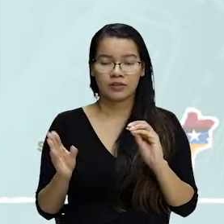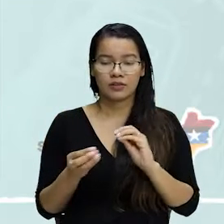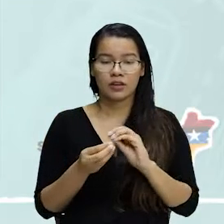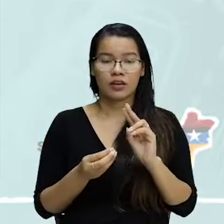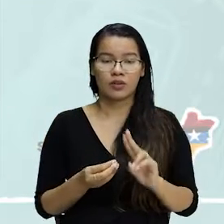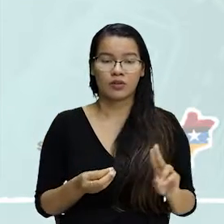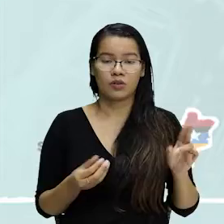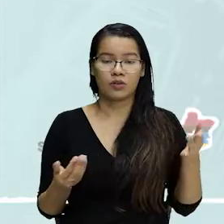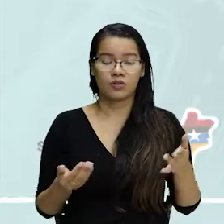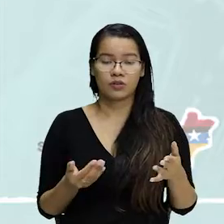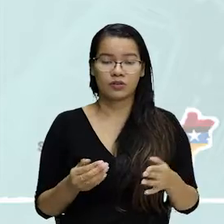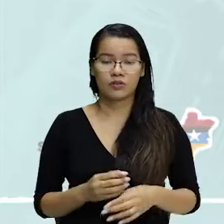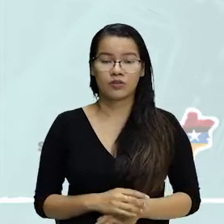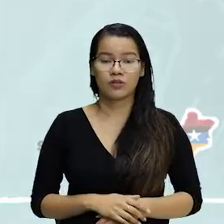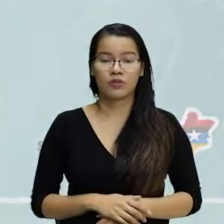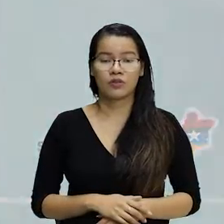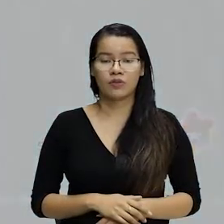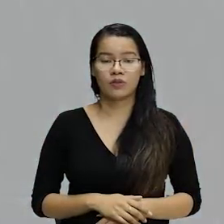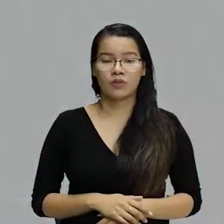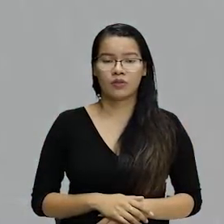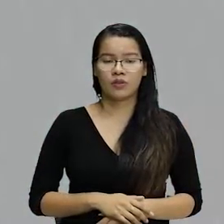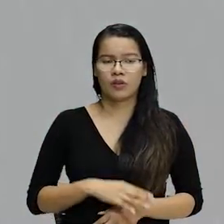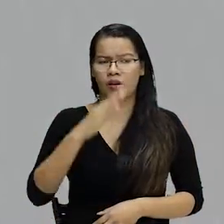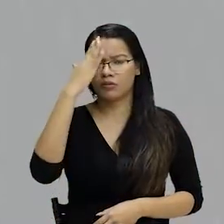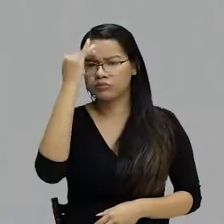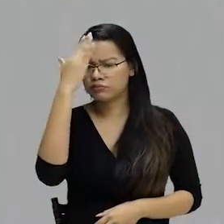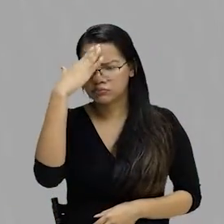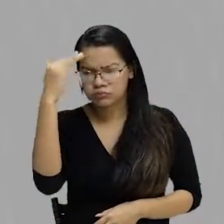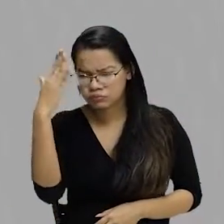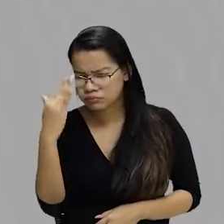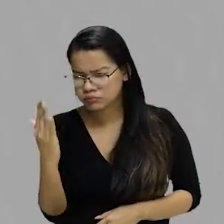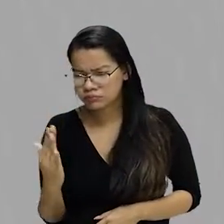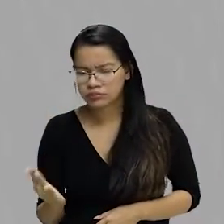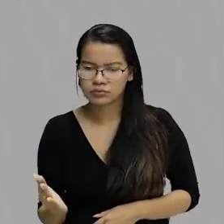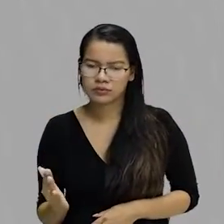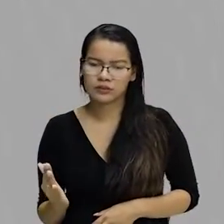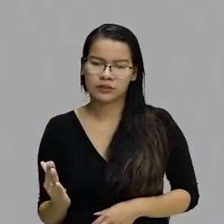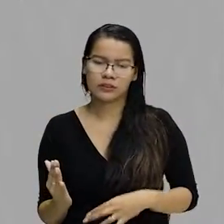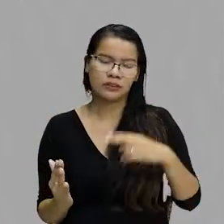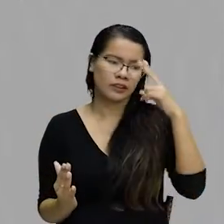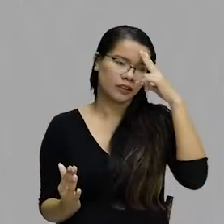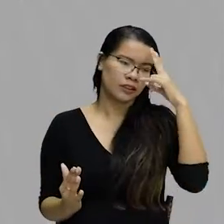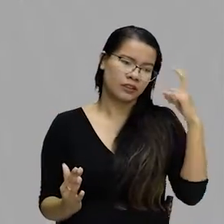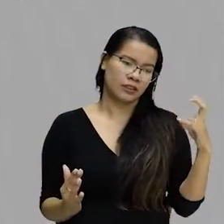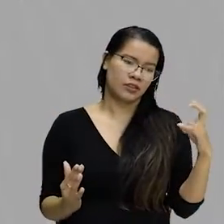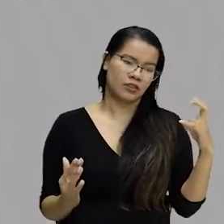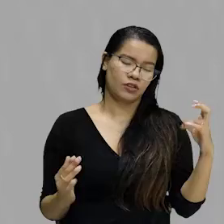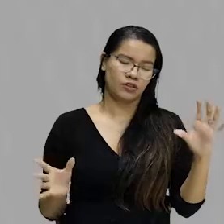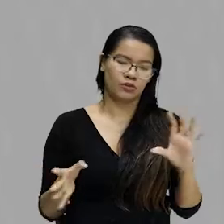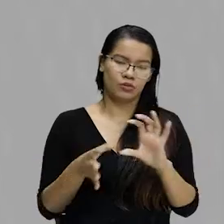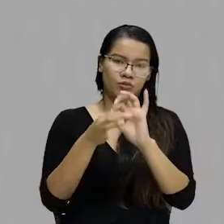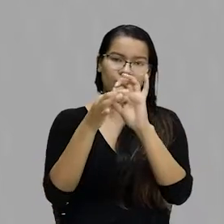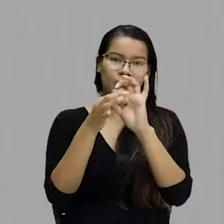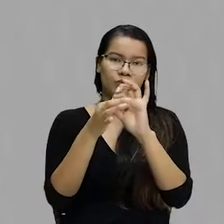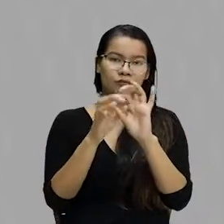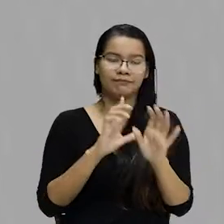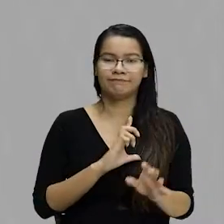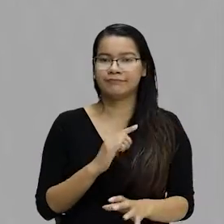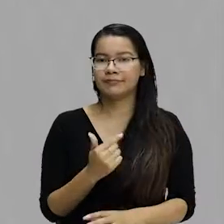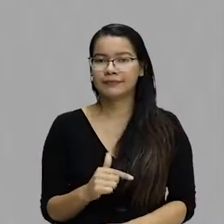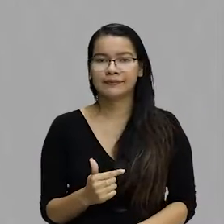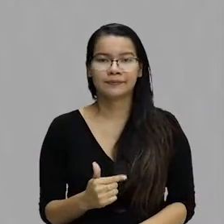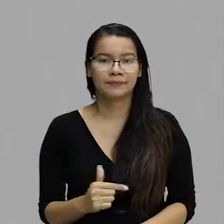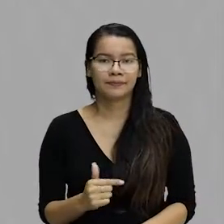para o nosso processo hoje. O fanatismo e a inteligência nunca moraram na mesma casa. Fica a dica para a gente